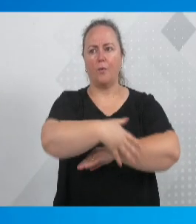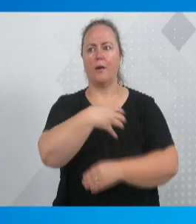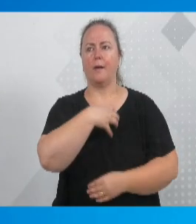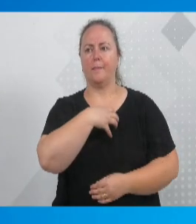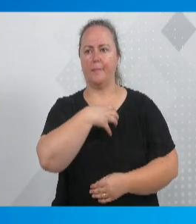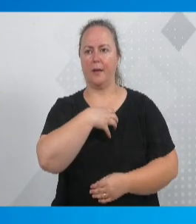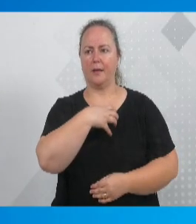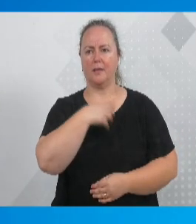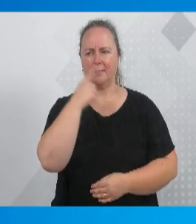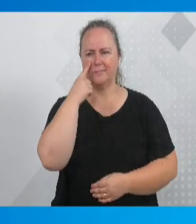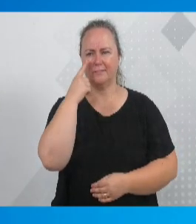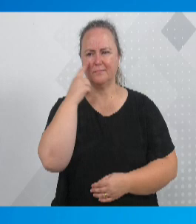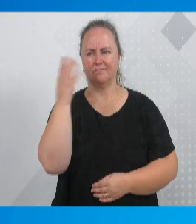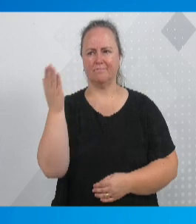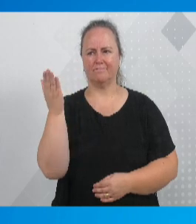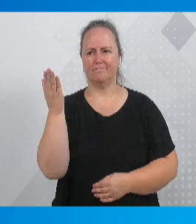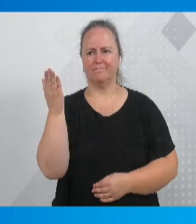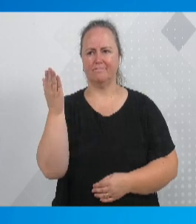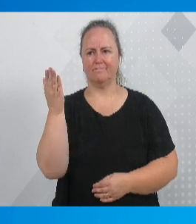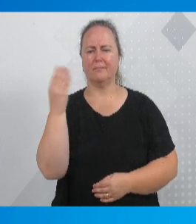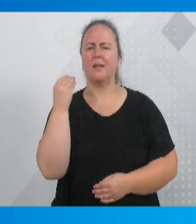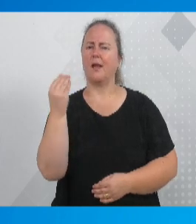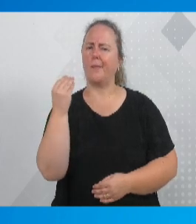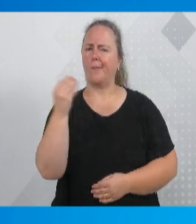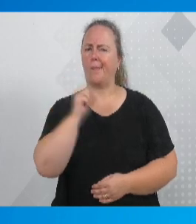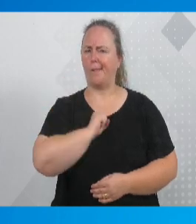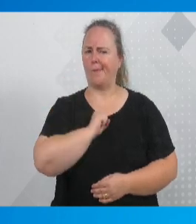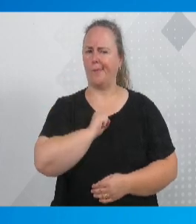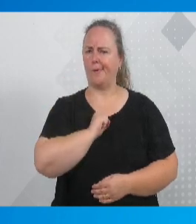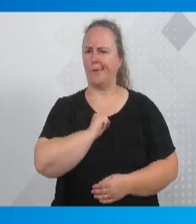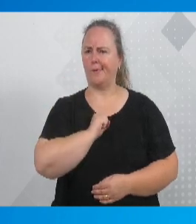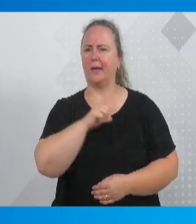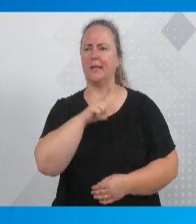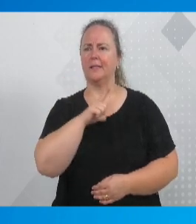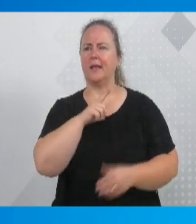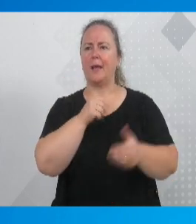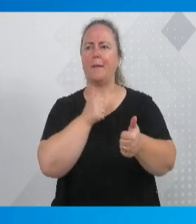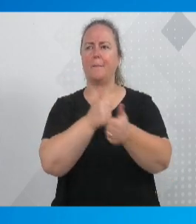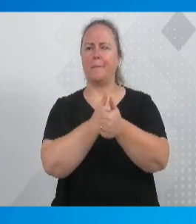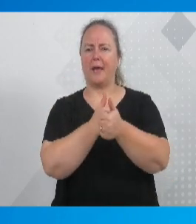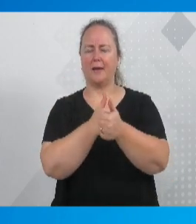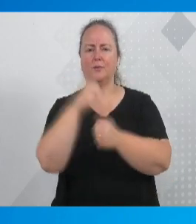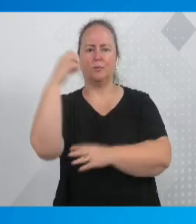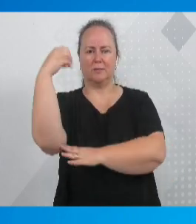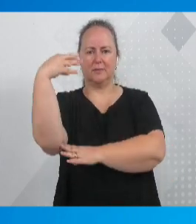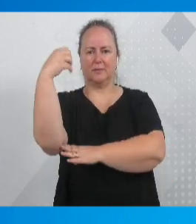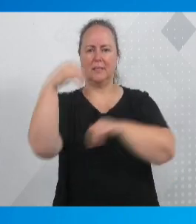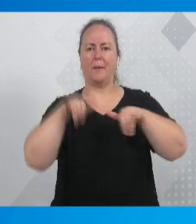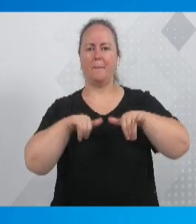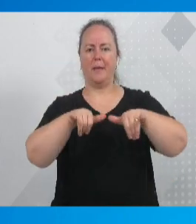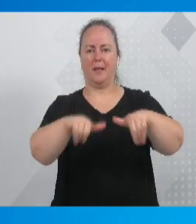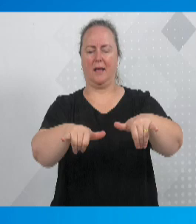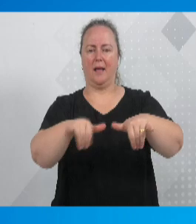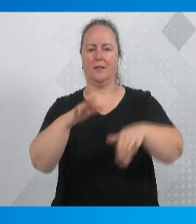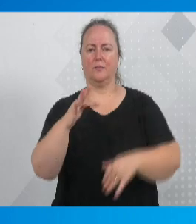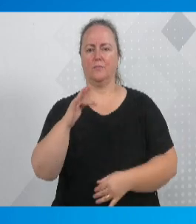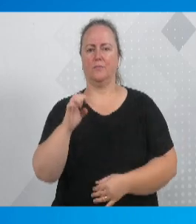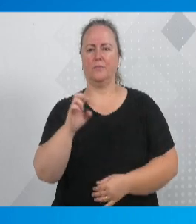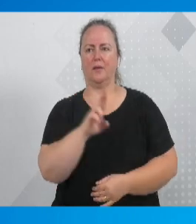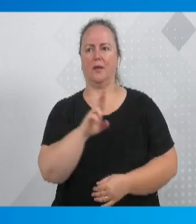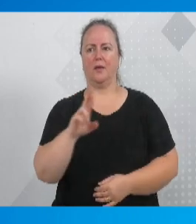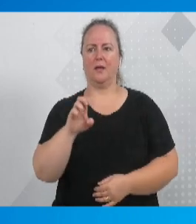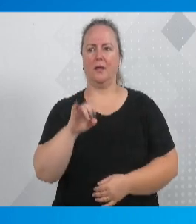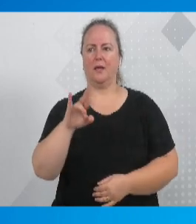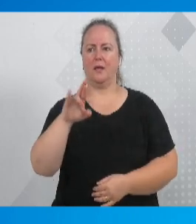pouquinho parada ali olha a situação ali gente isso é próximo ao Ferreira ali tem uma sinaleira eh não tem como passar passar por